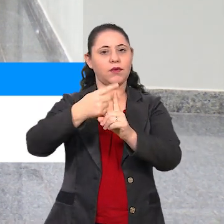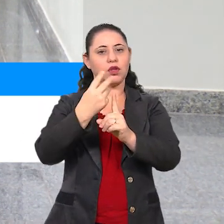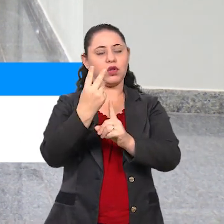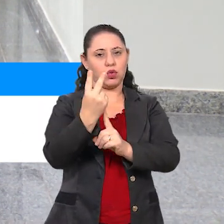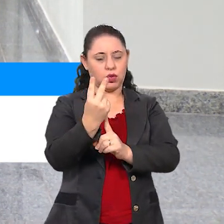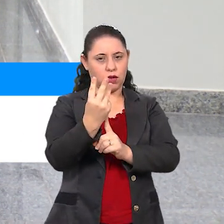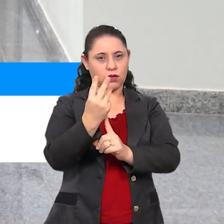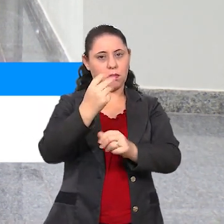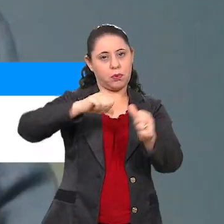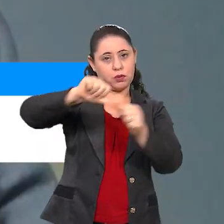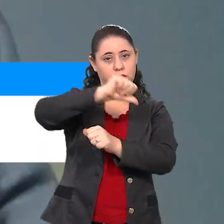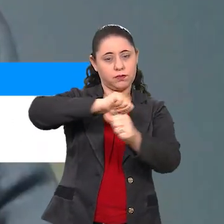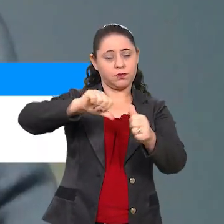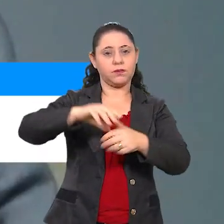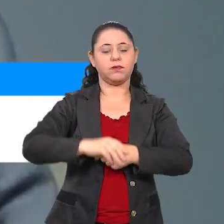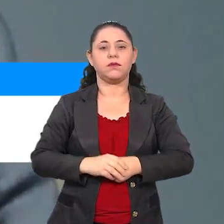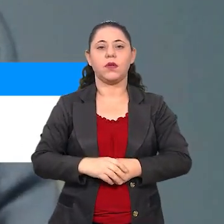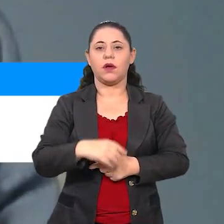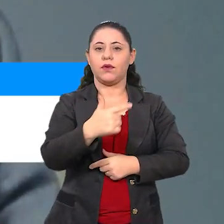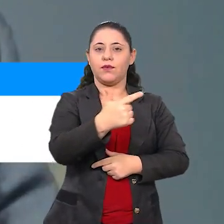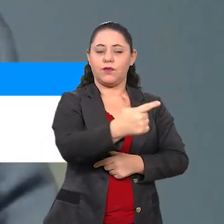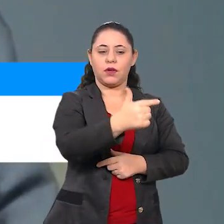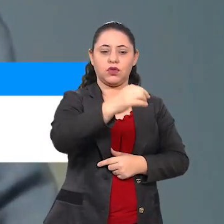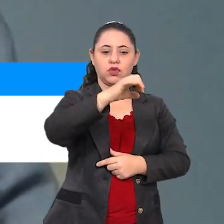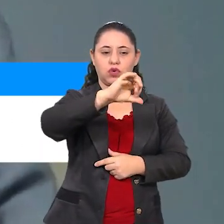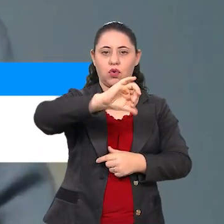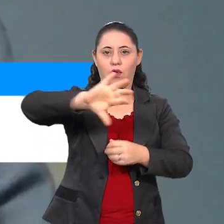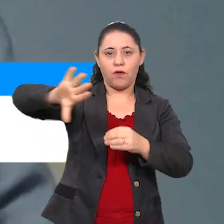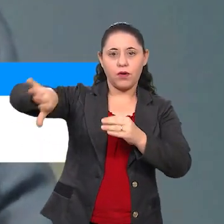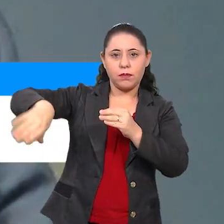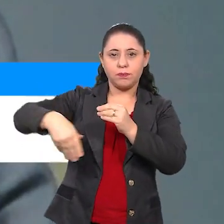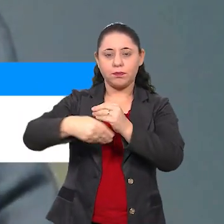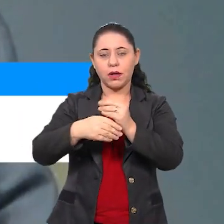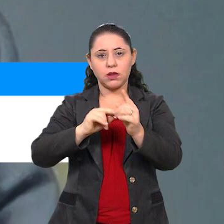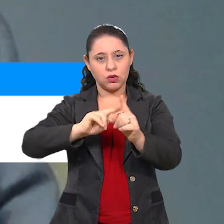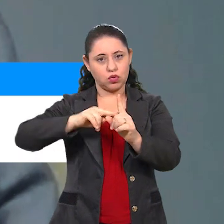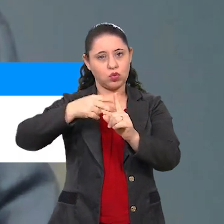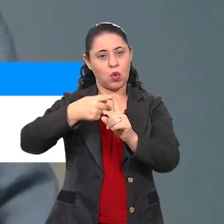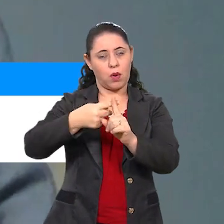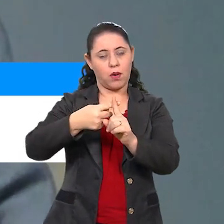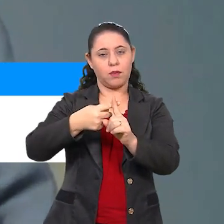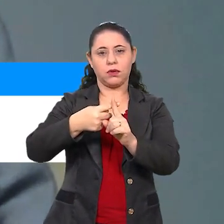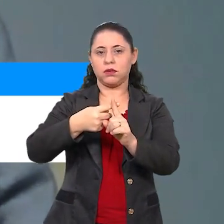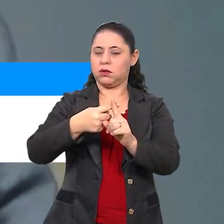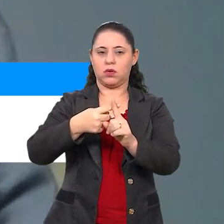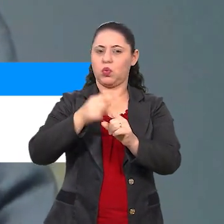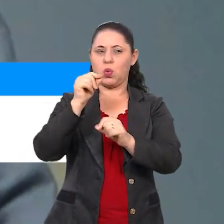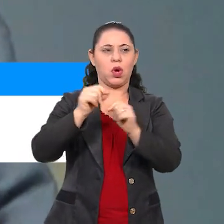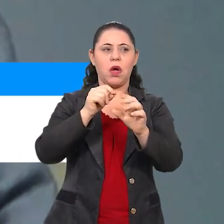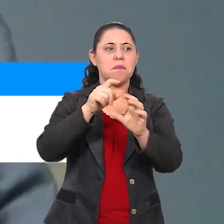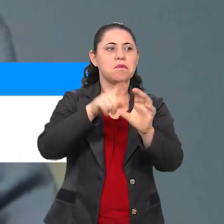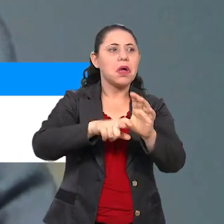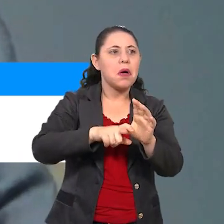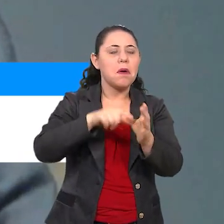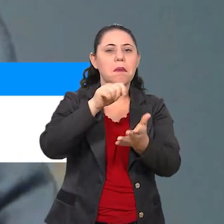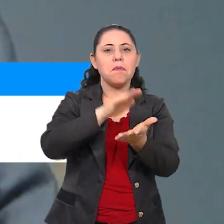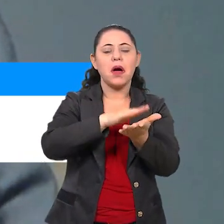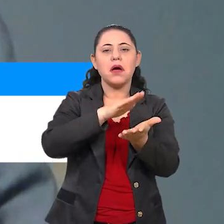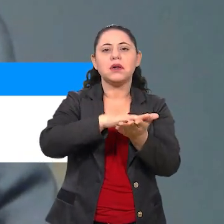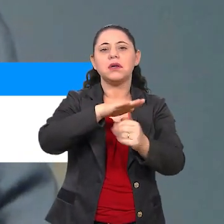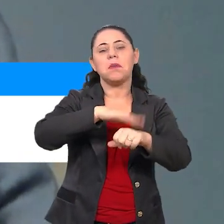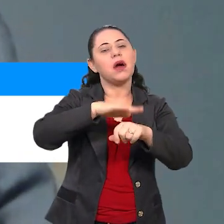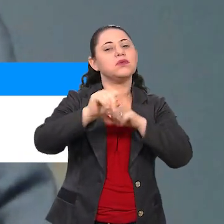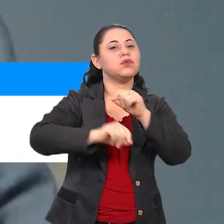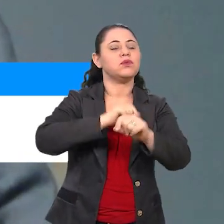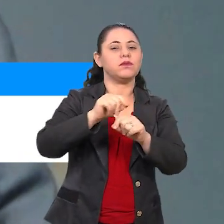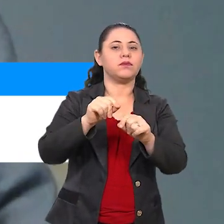3 modificativas. Todas as 29 emendas aditivas que não comprometem recursos do orçamento